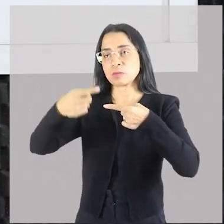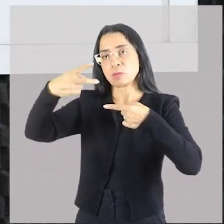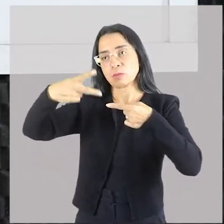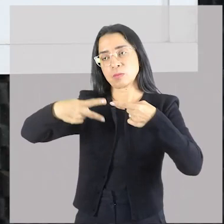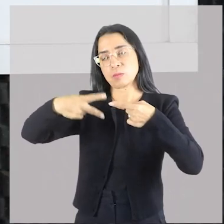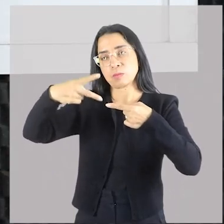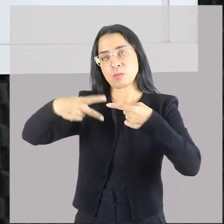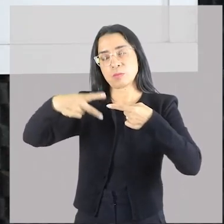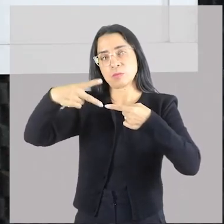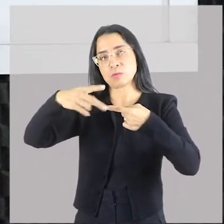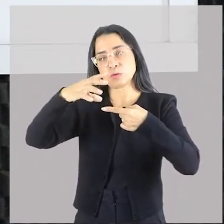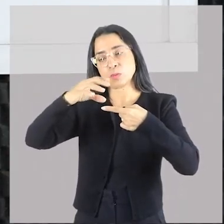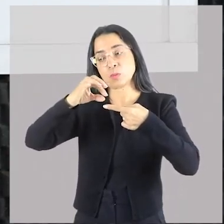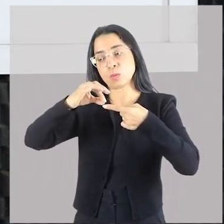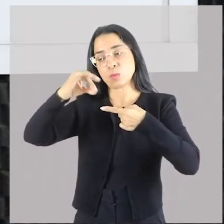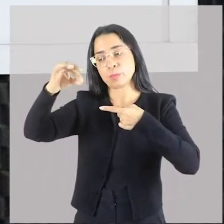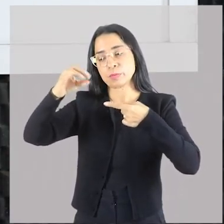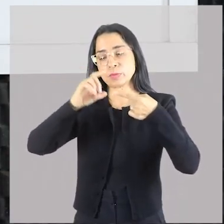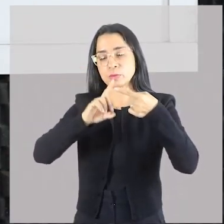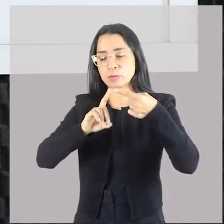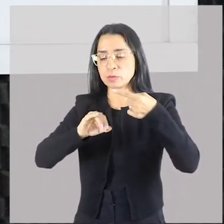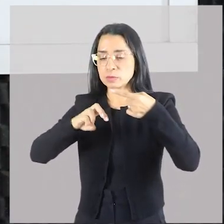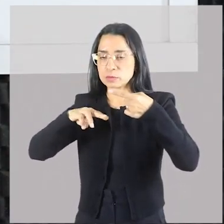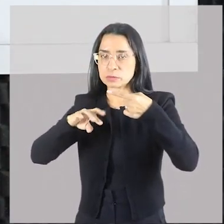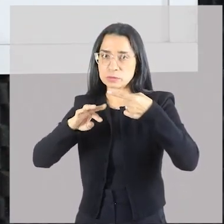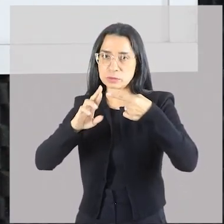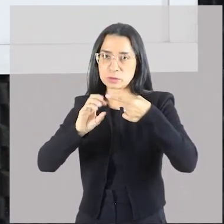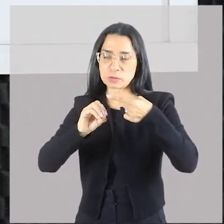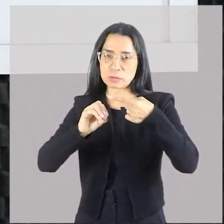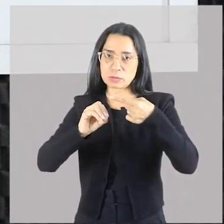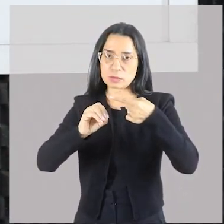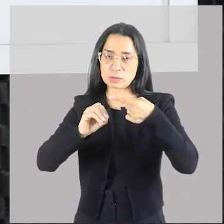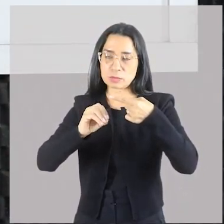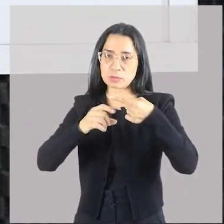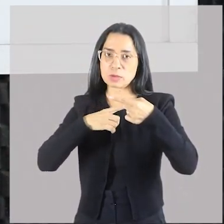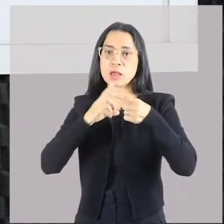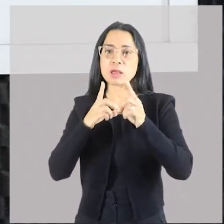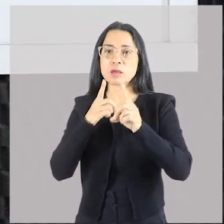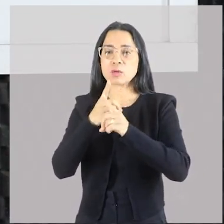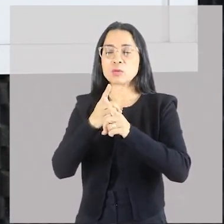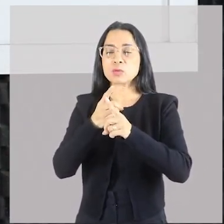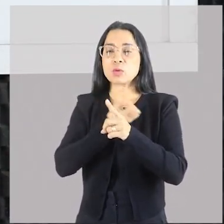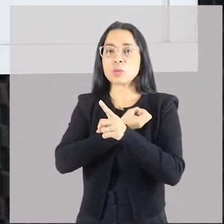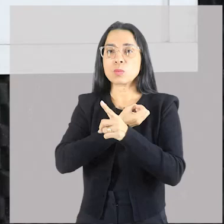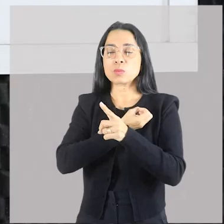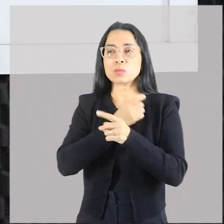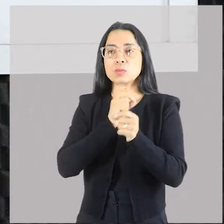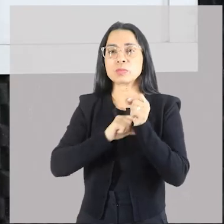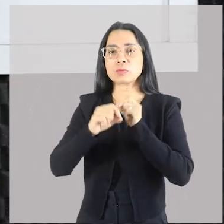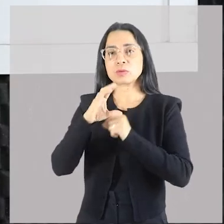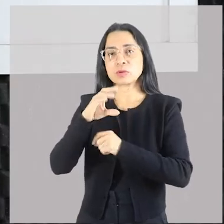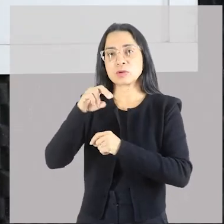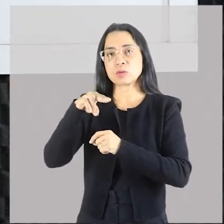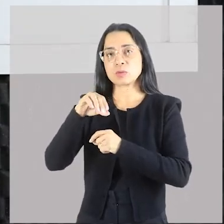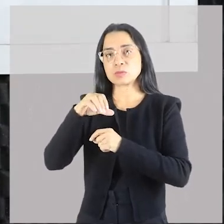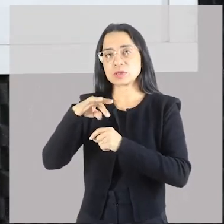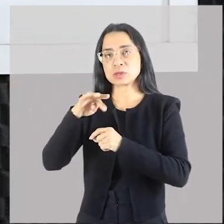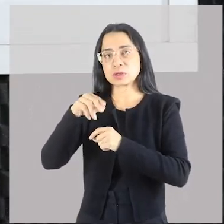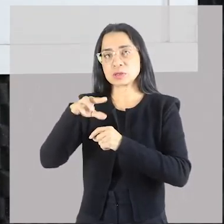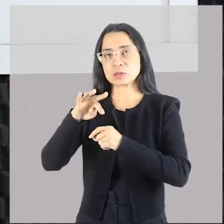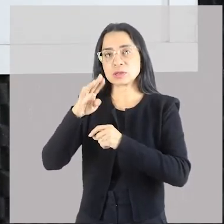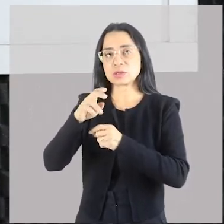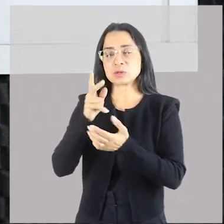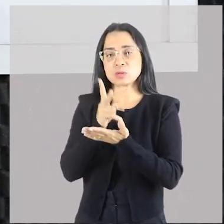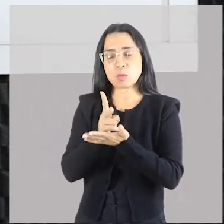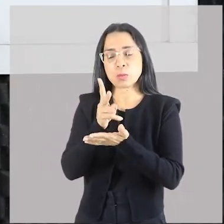comprimento da circunferência pelo diâmetro, se obteve um número constante. E esse número é chamado de π. Ele é